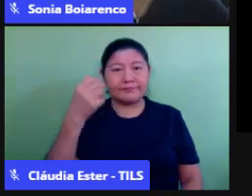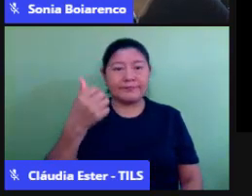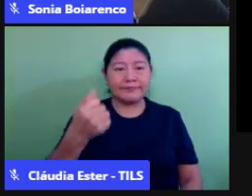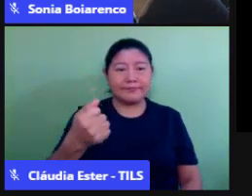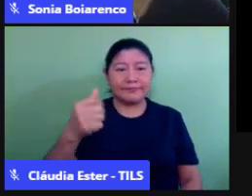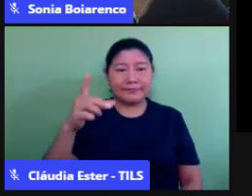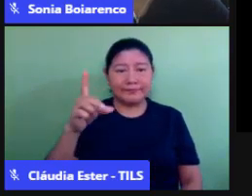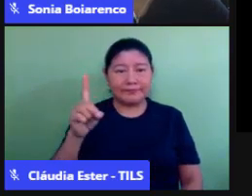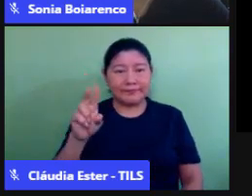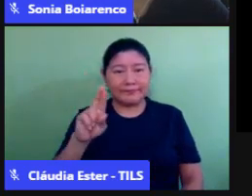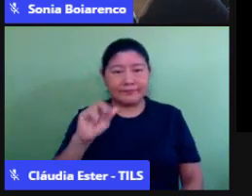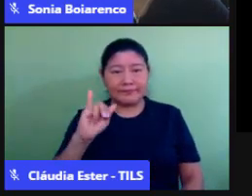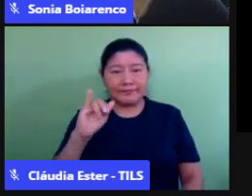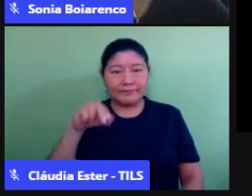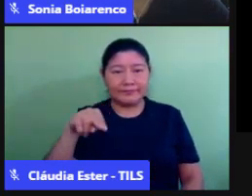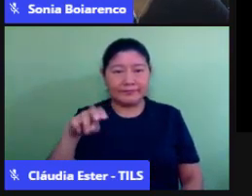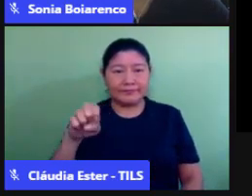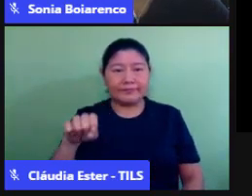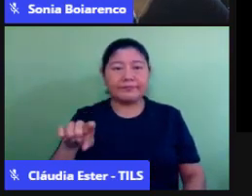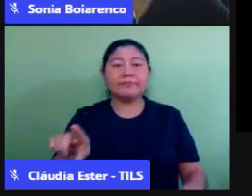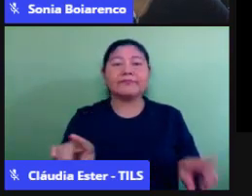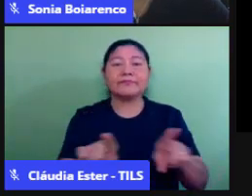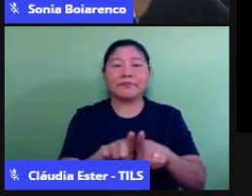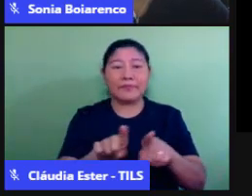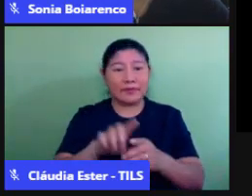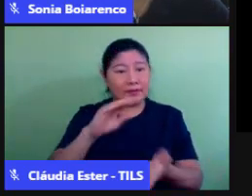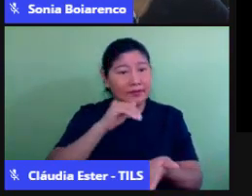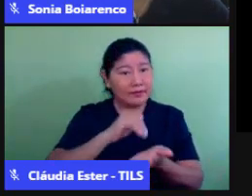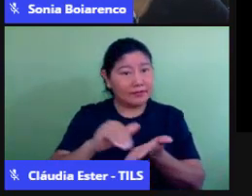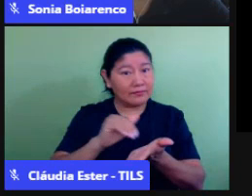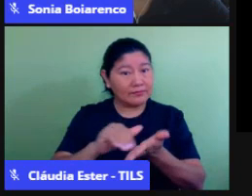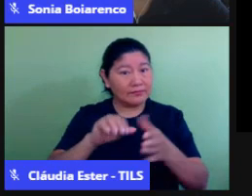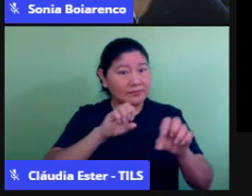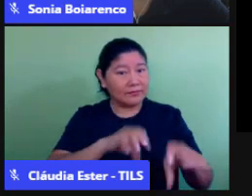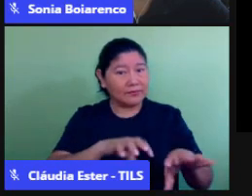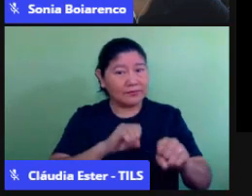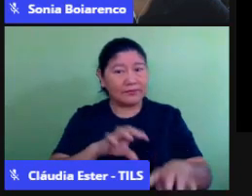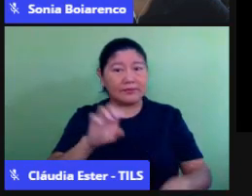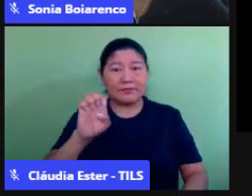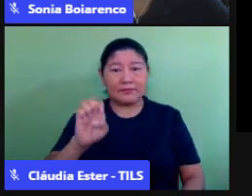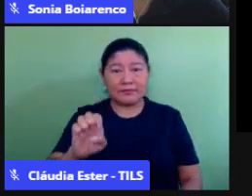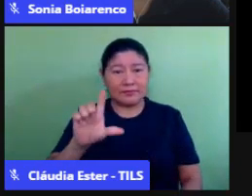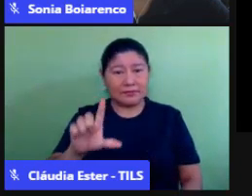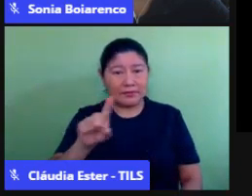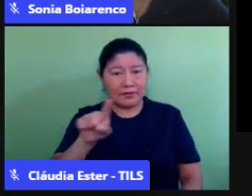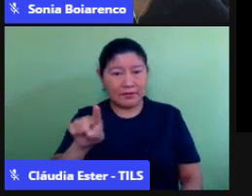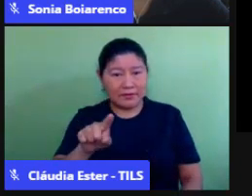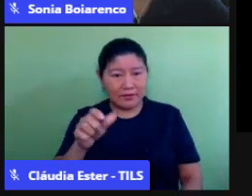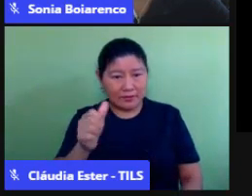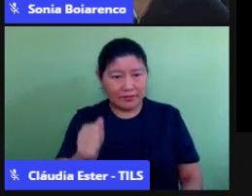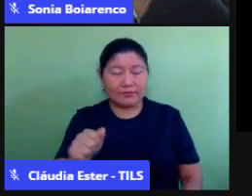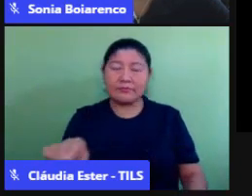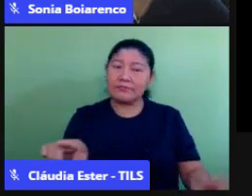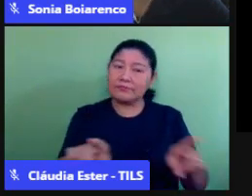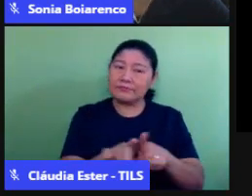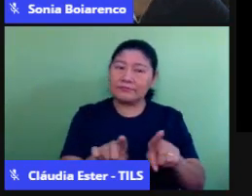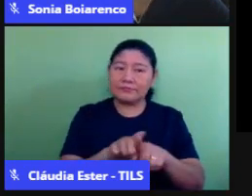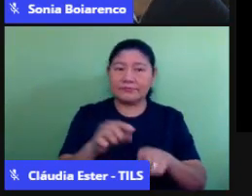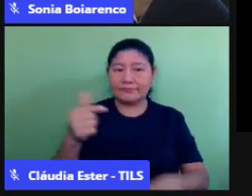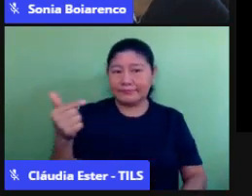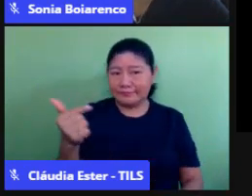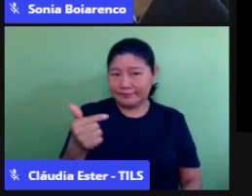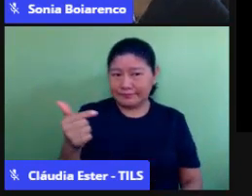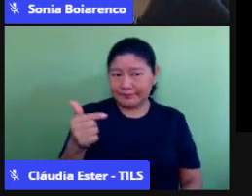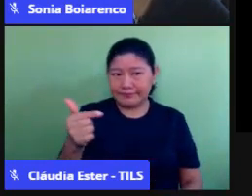a nossa secretária de Educação, Elza Fernandes, a nossa secretária adjunta, Soraya